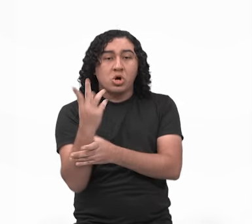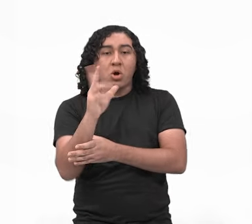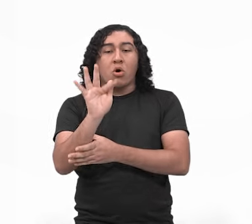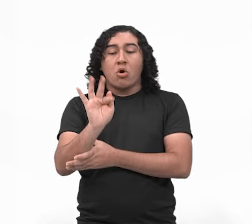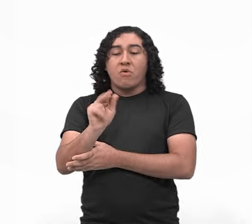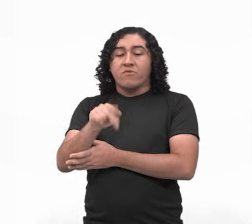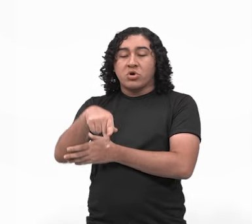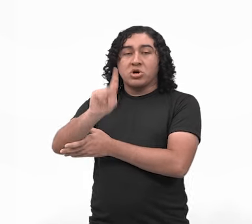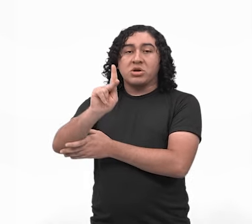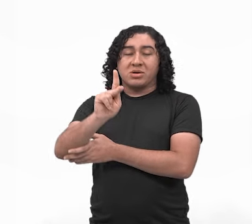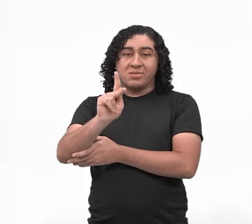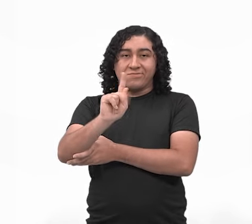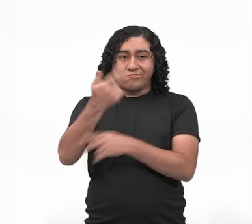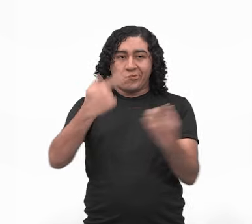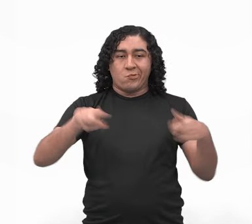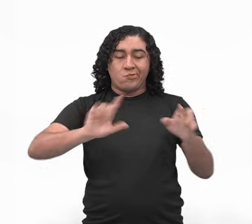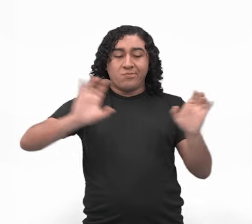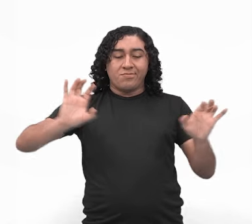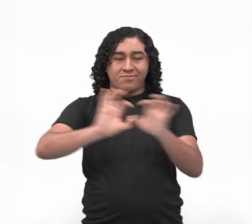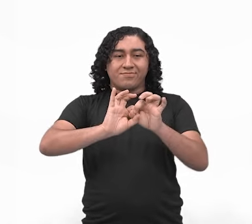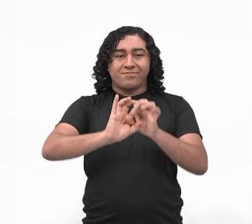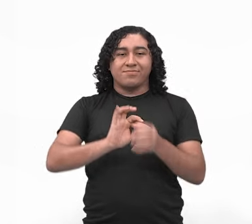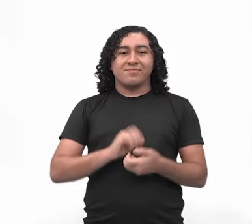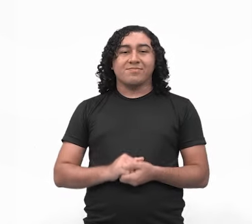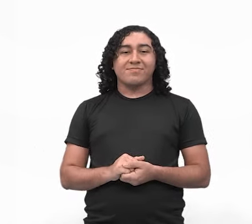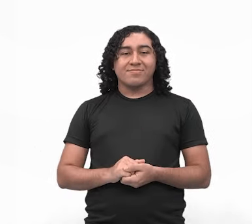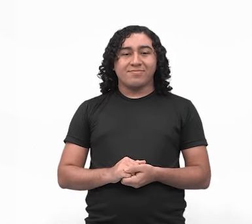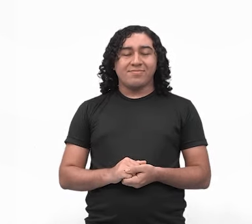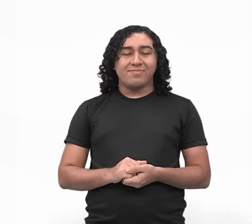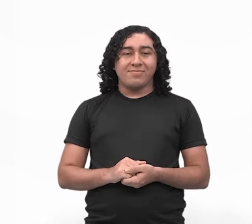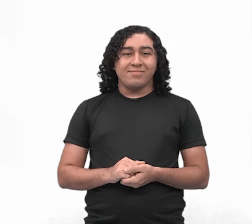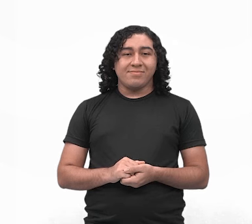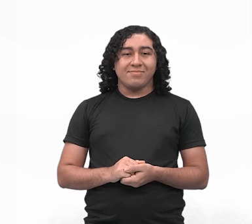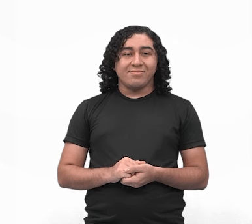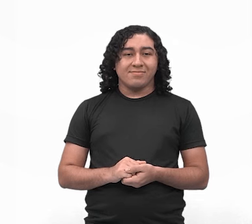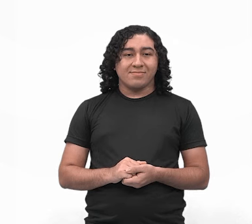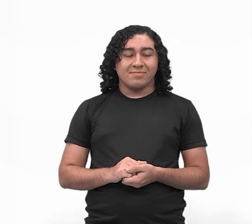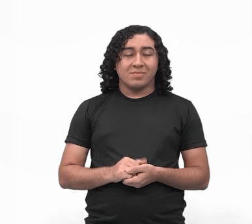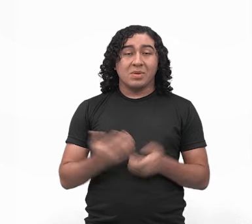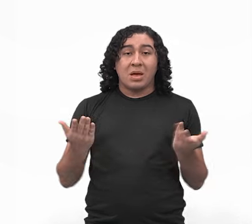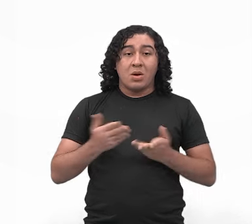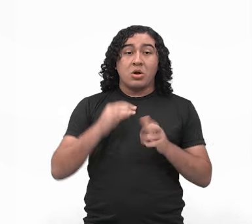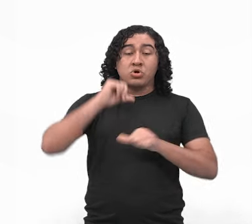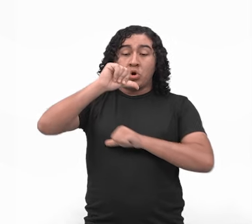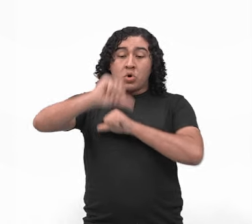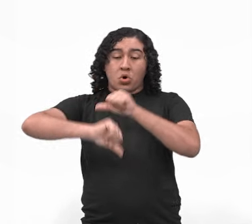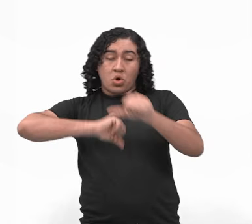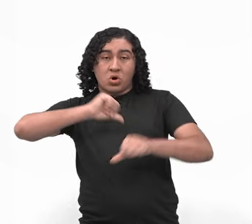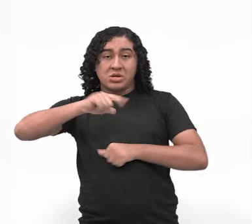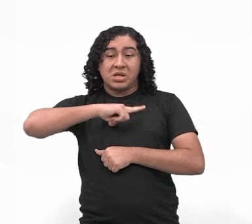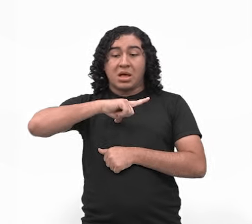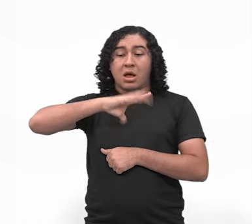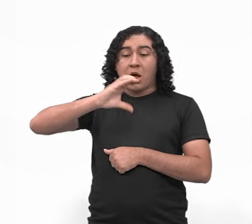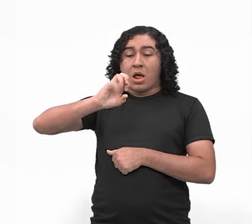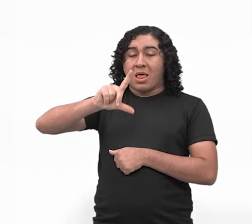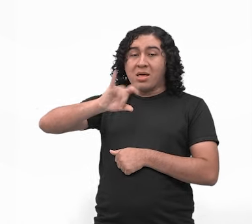música, certo? E aí passamos para onde? Para o rock clássico, que vai envolver o quê?